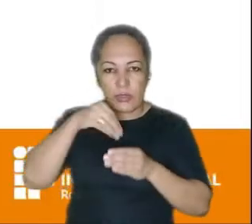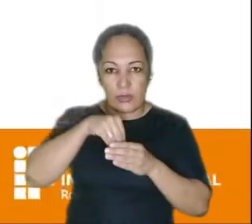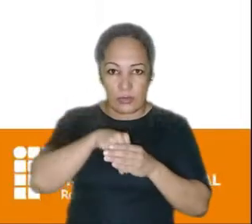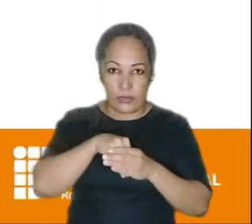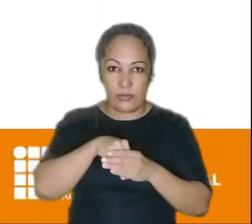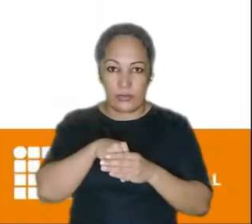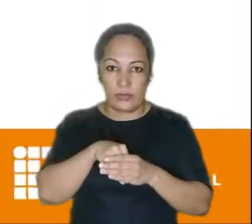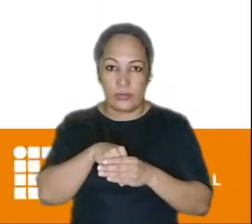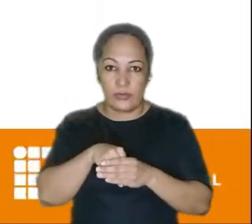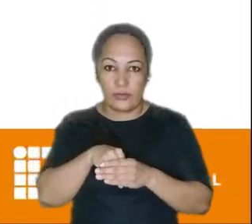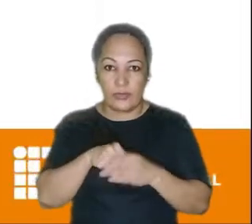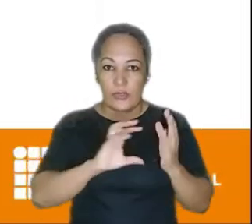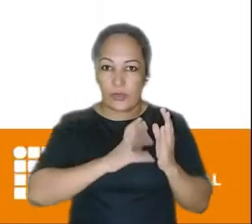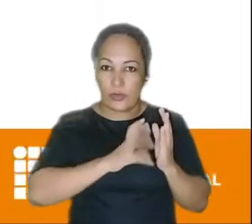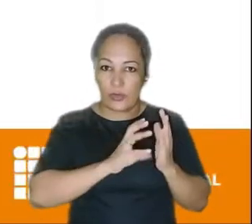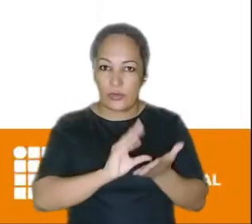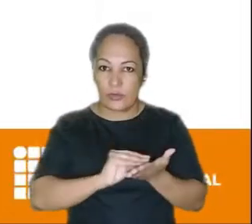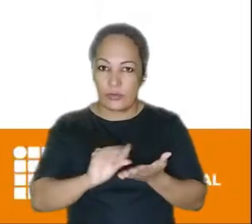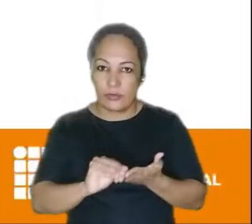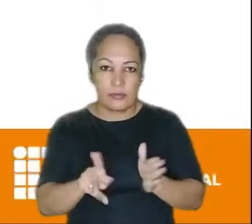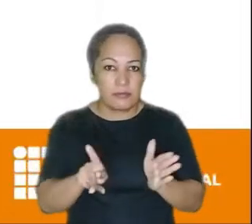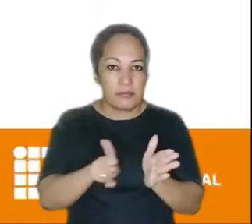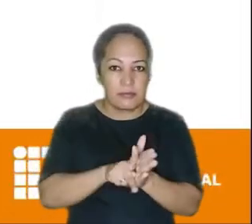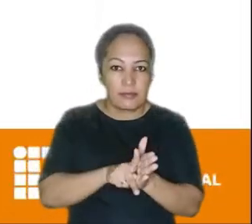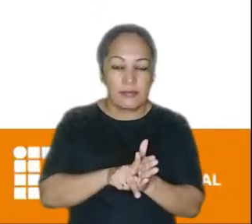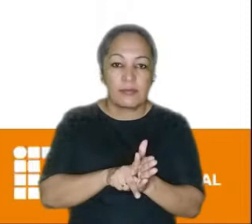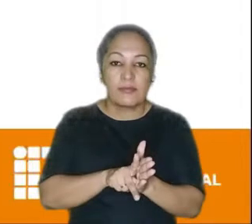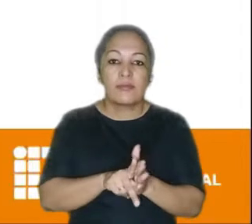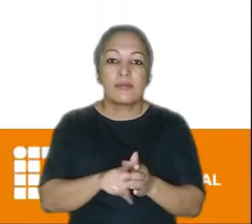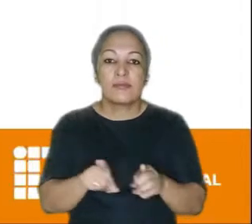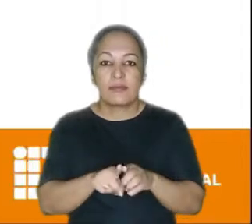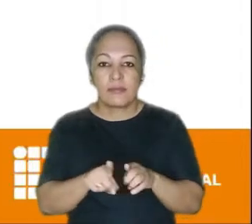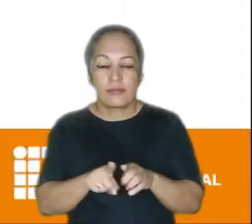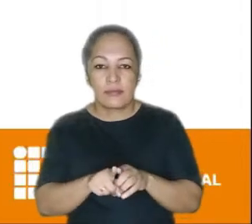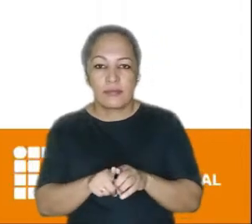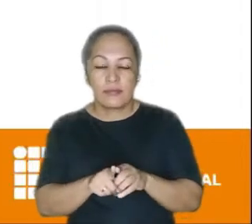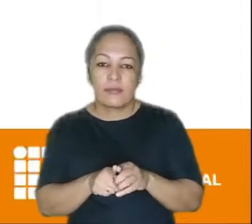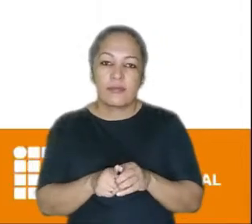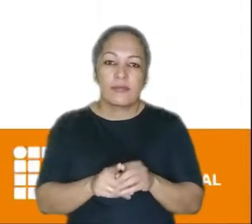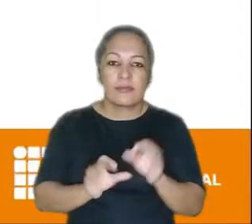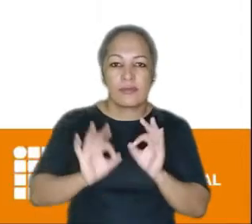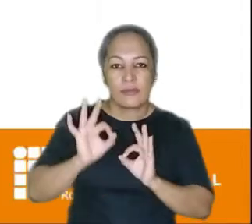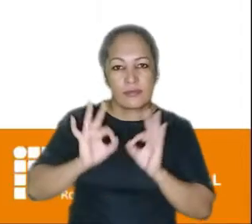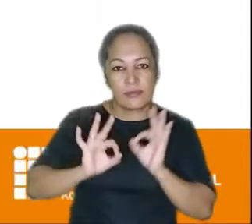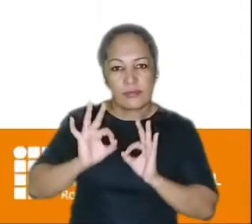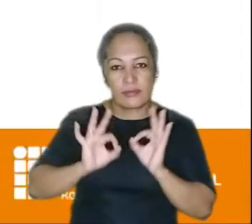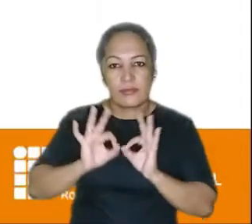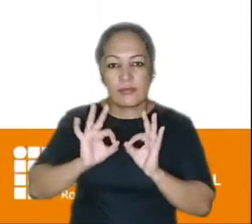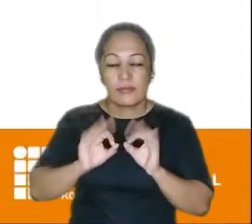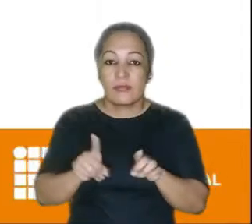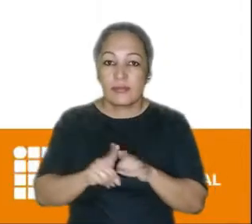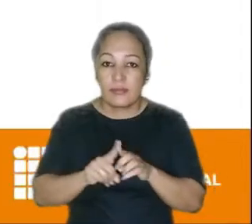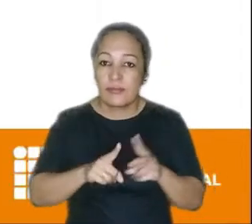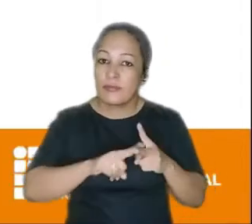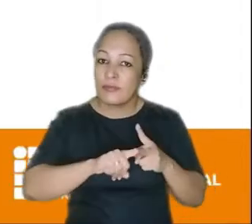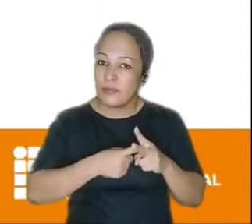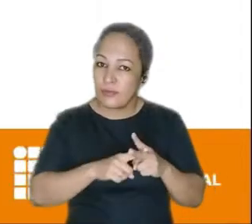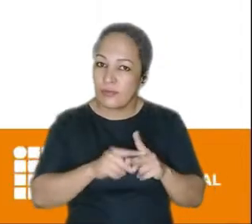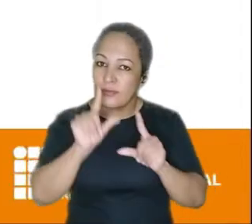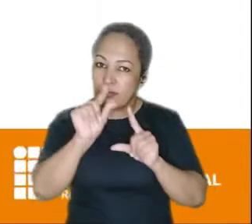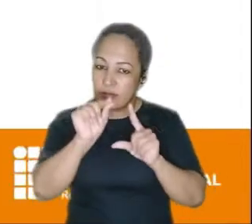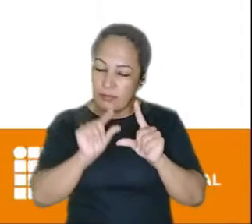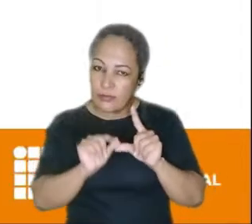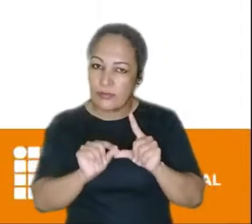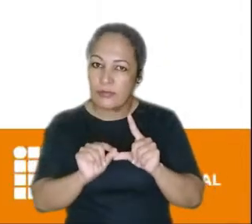dados. Eu tenho o Workbench, que é para mim fazer a parte de modelagem. Eu tenho ferramentas de backup, tá?